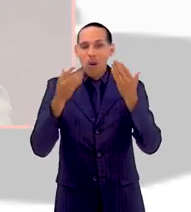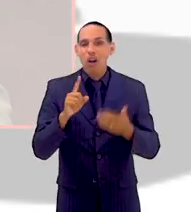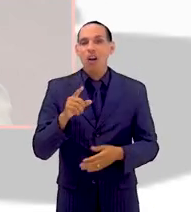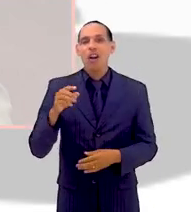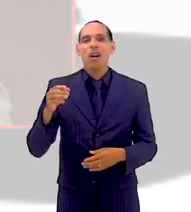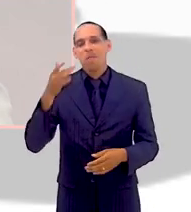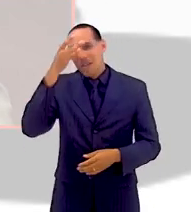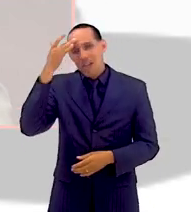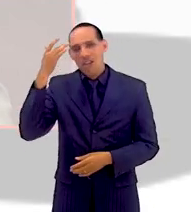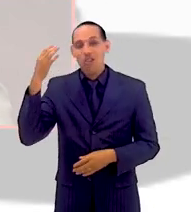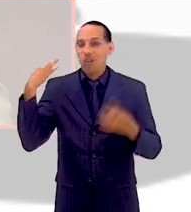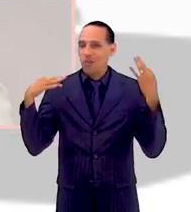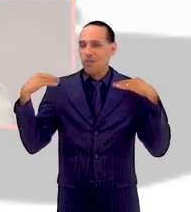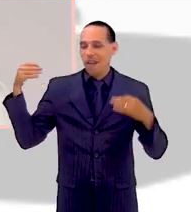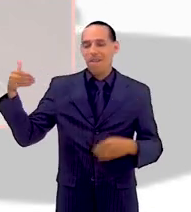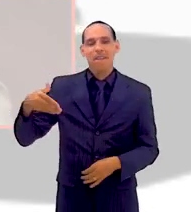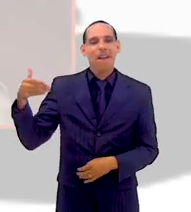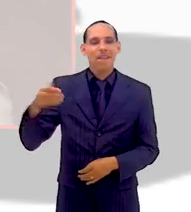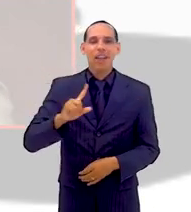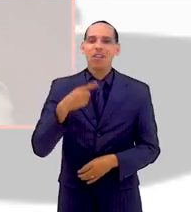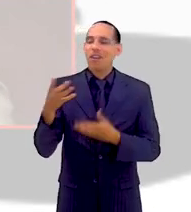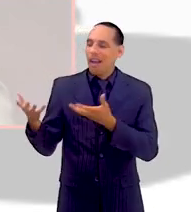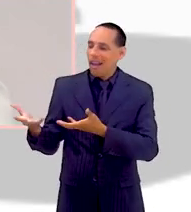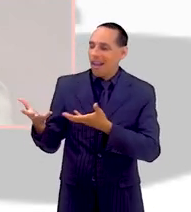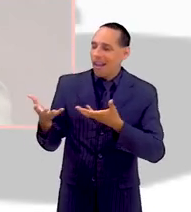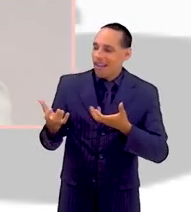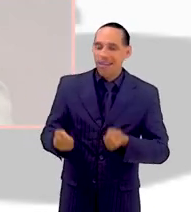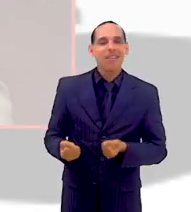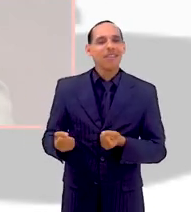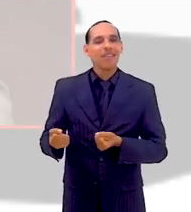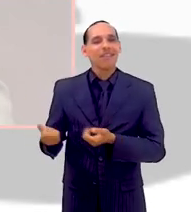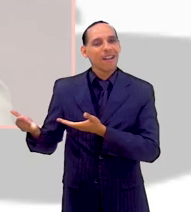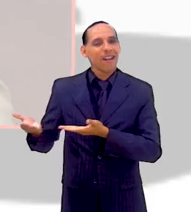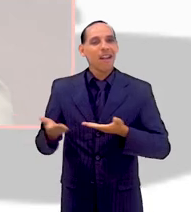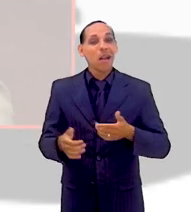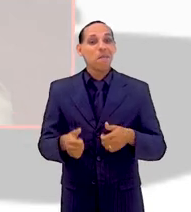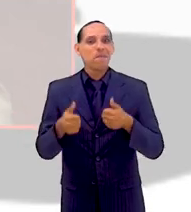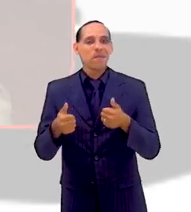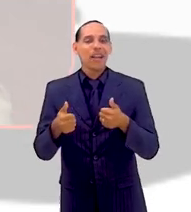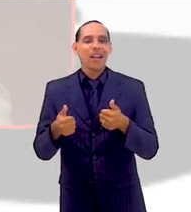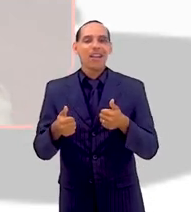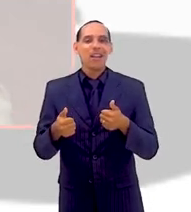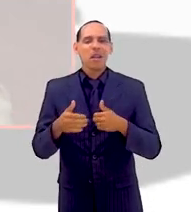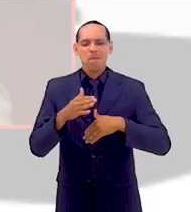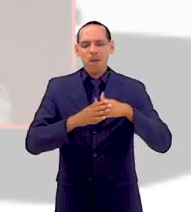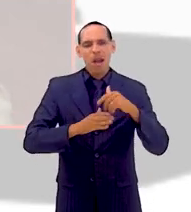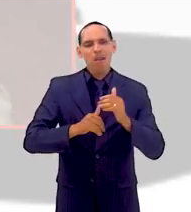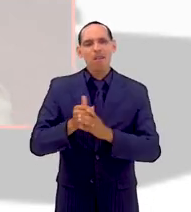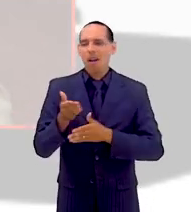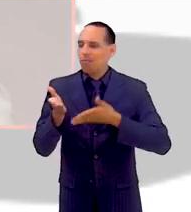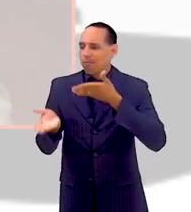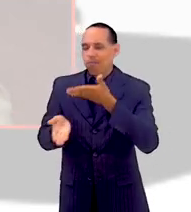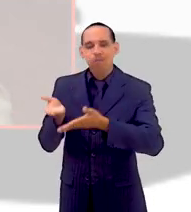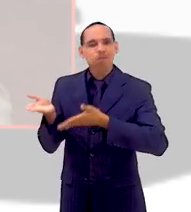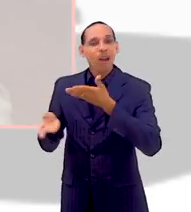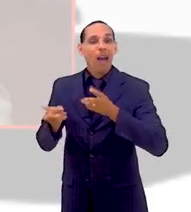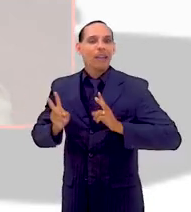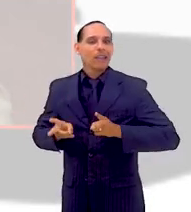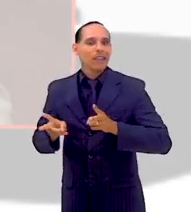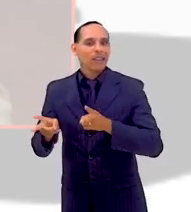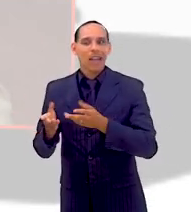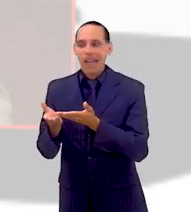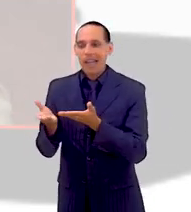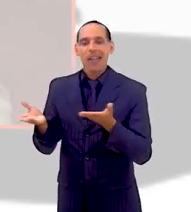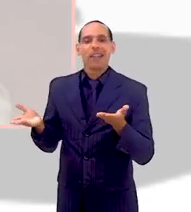Quando a gente não tem uma grande qualificação de línguas para turistas estrangeiros, tem sempre um profissional que consegue, dentro dos estabelecimentos, atender essa mão